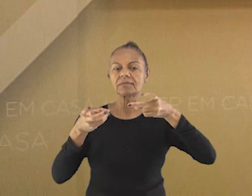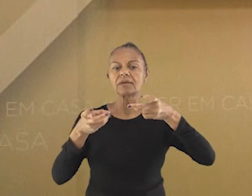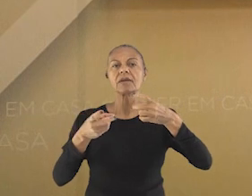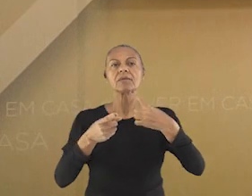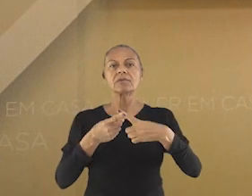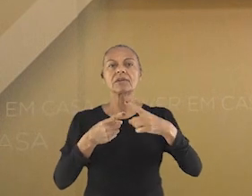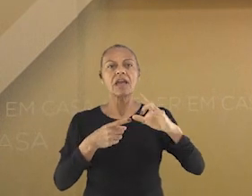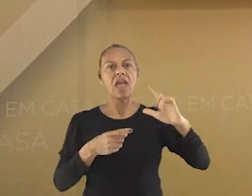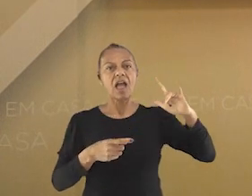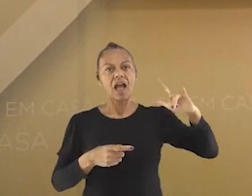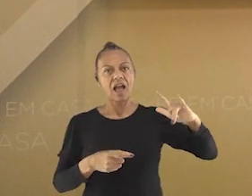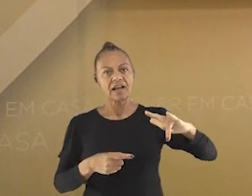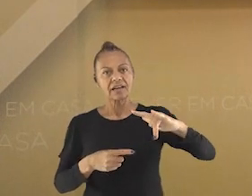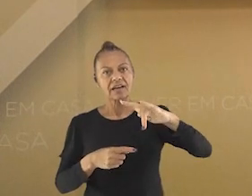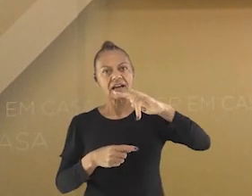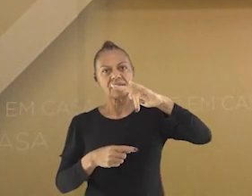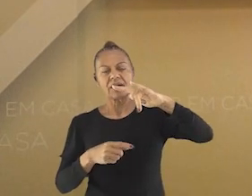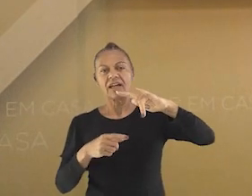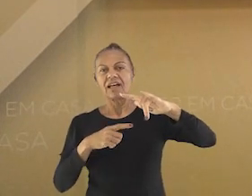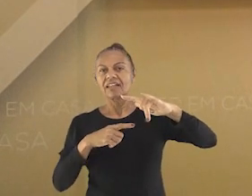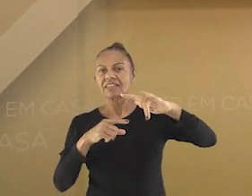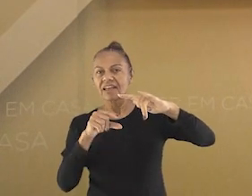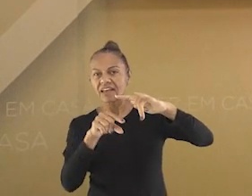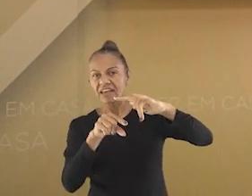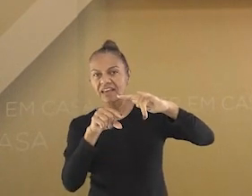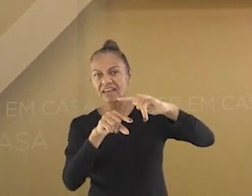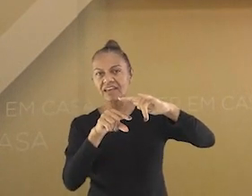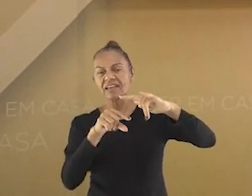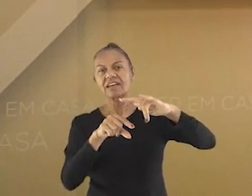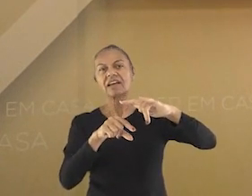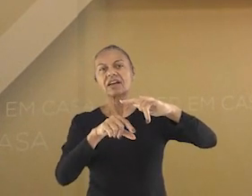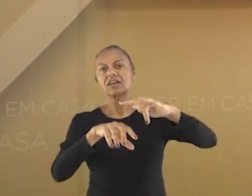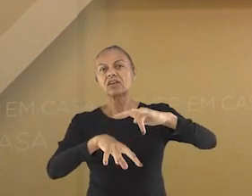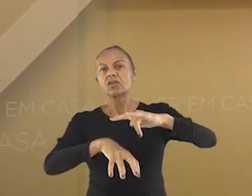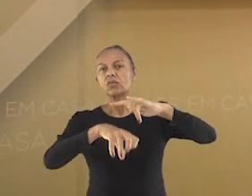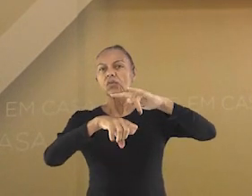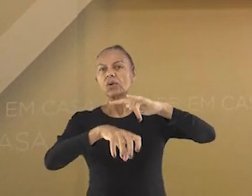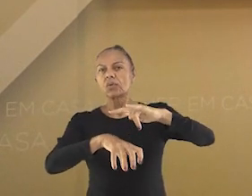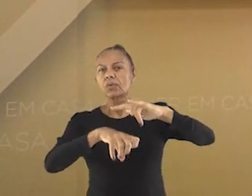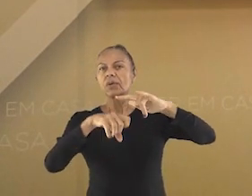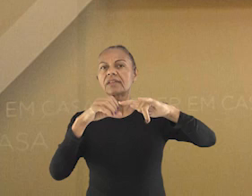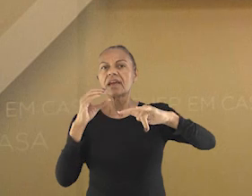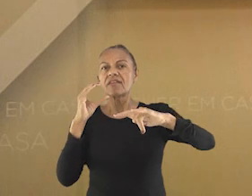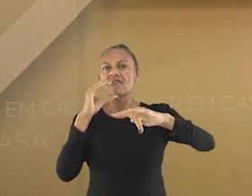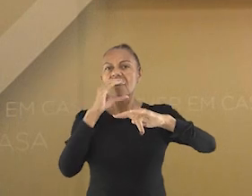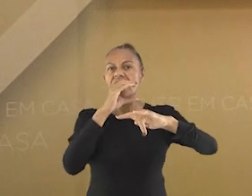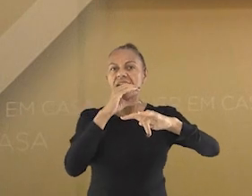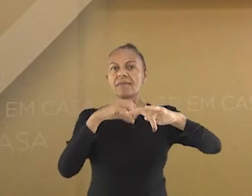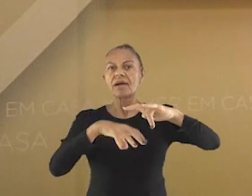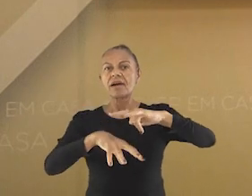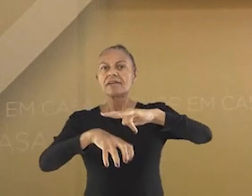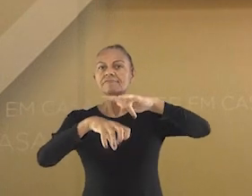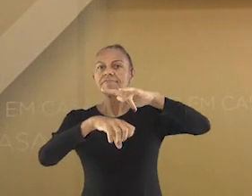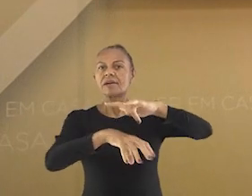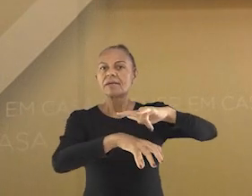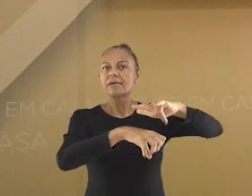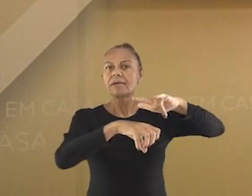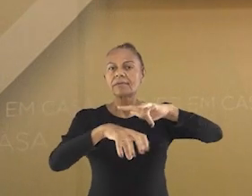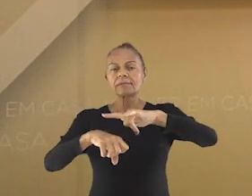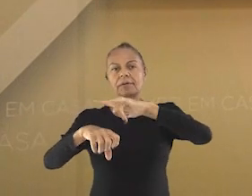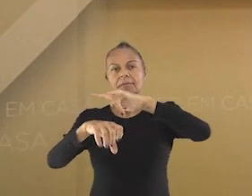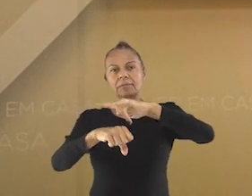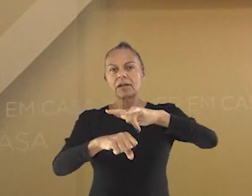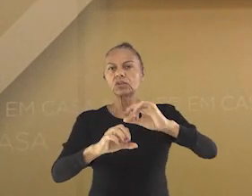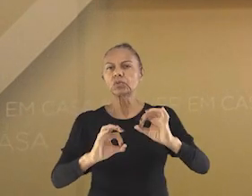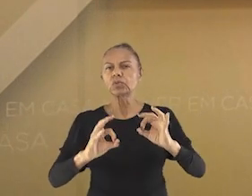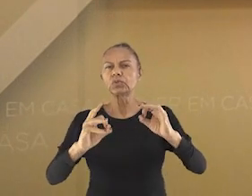porque na câmera acoplada ao drone são instalados sensores térmicos que facilitam a